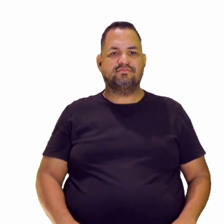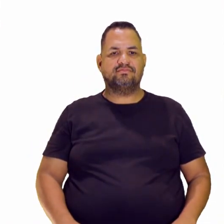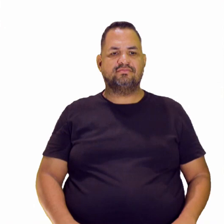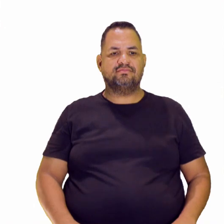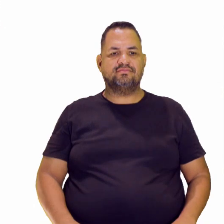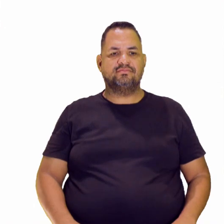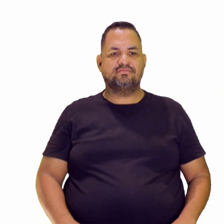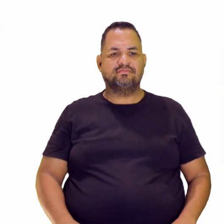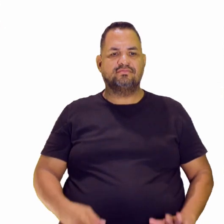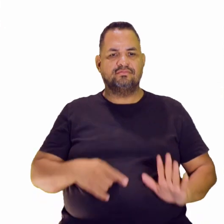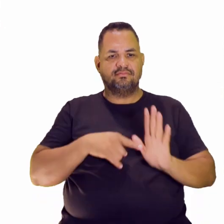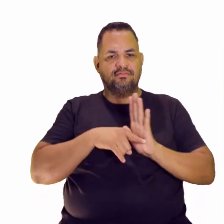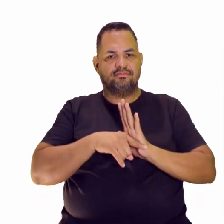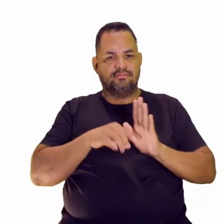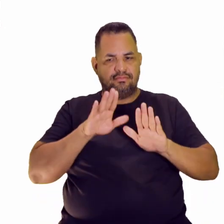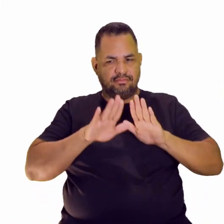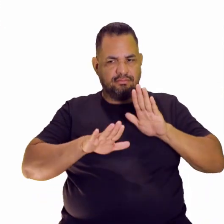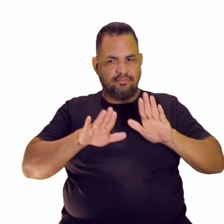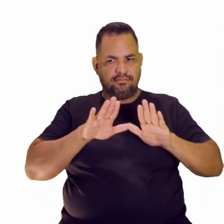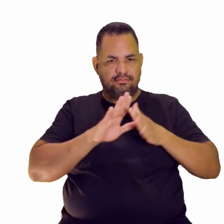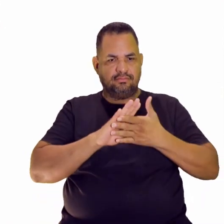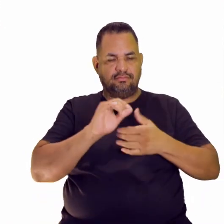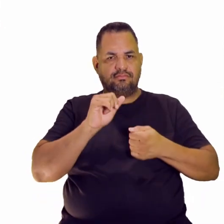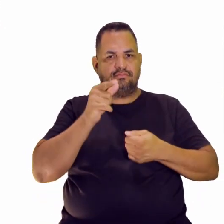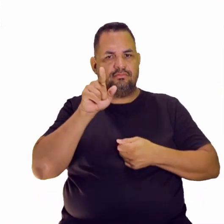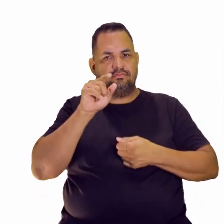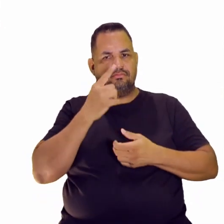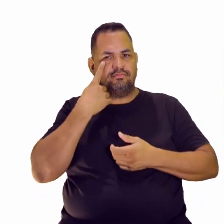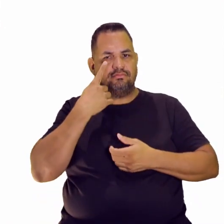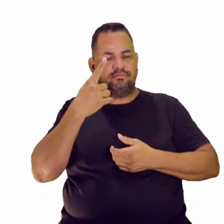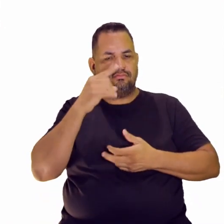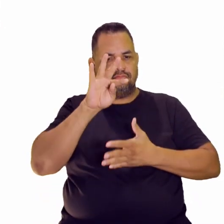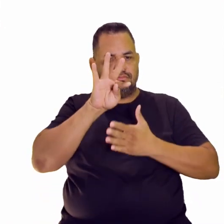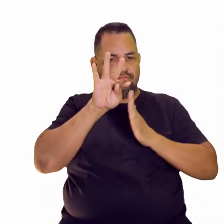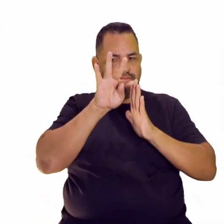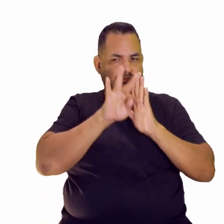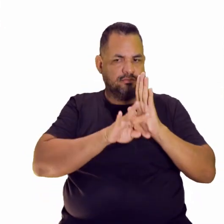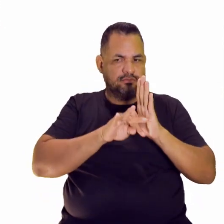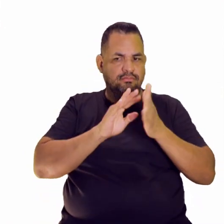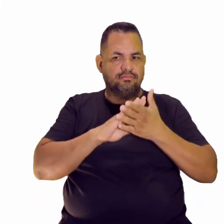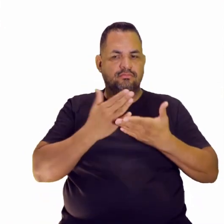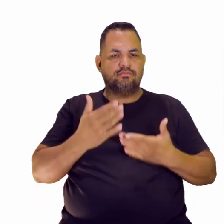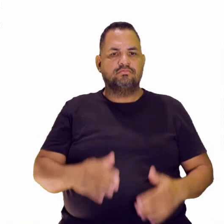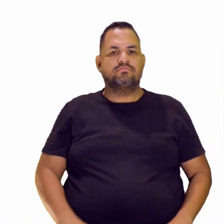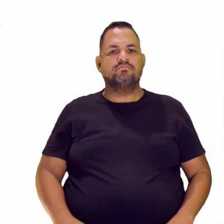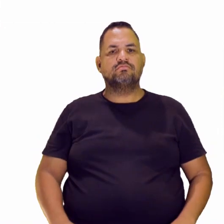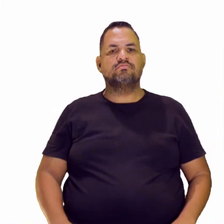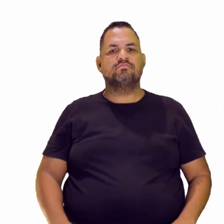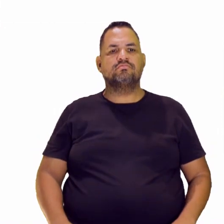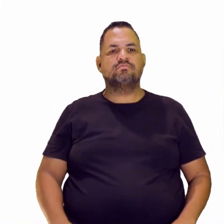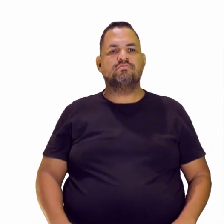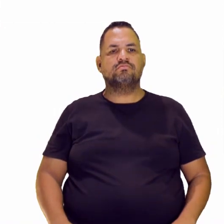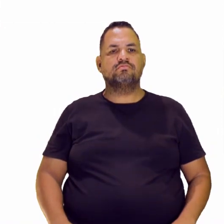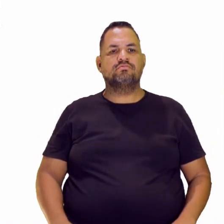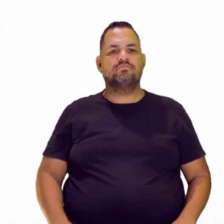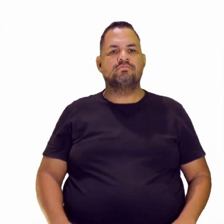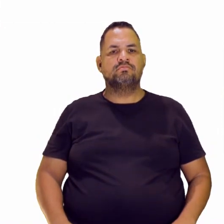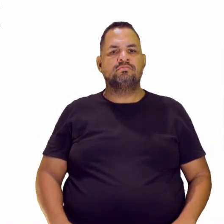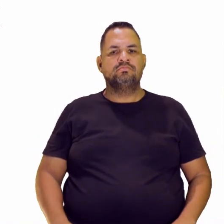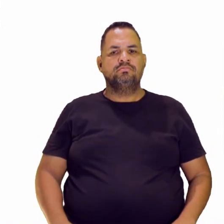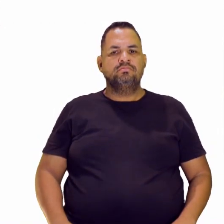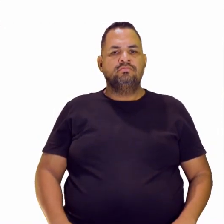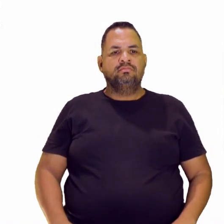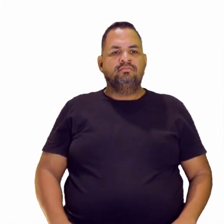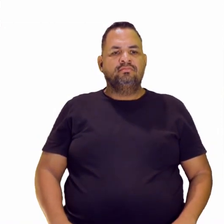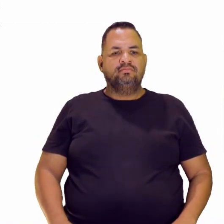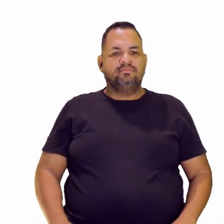Então, você analisa aí cuidadosamente, vai no texto, olha direitinho, olha o que não tem nada a ver, que está escrito aí. E